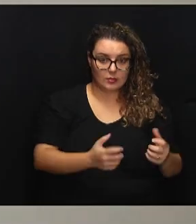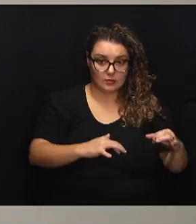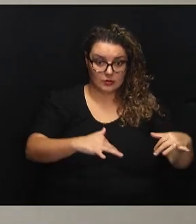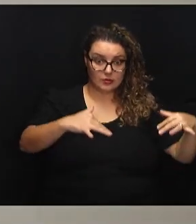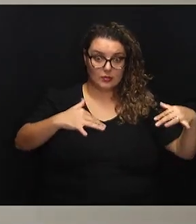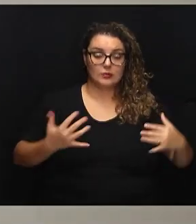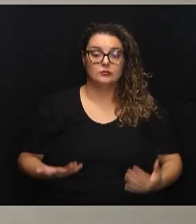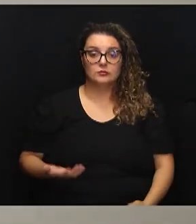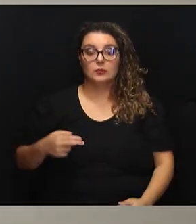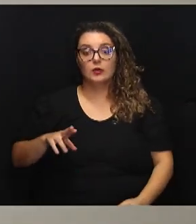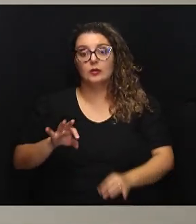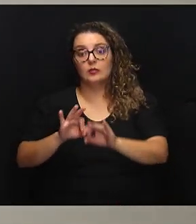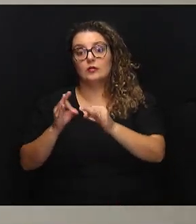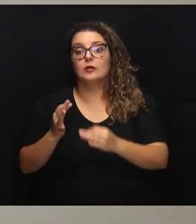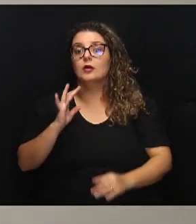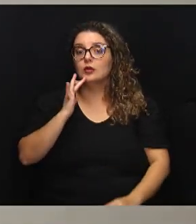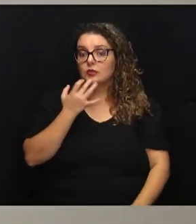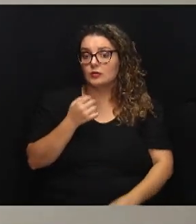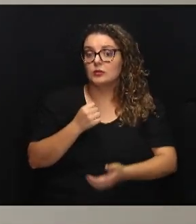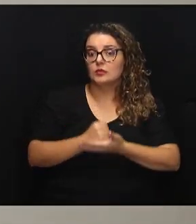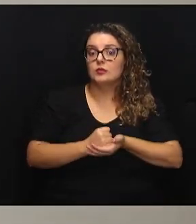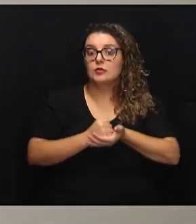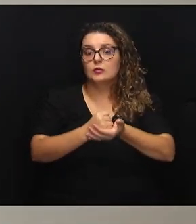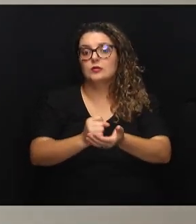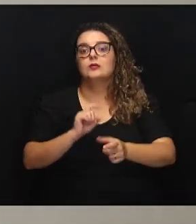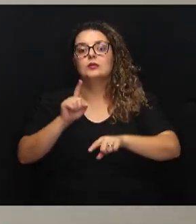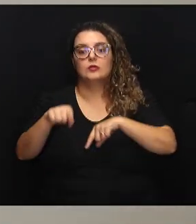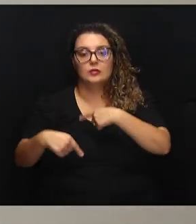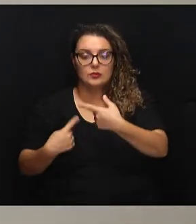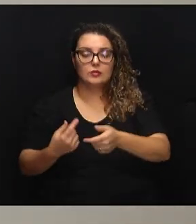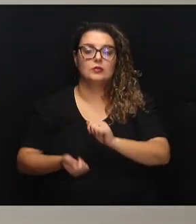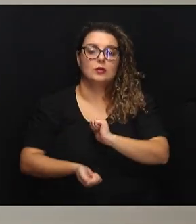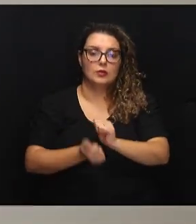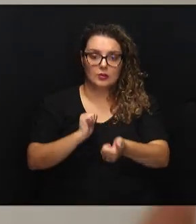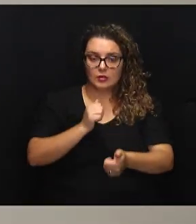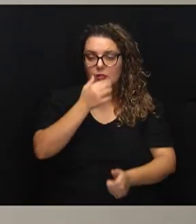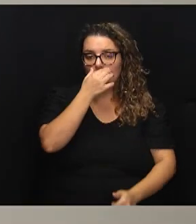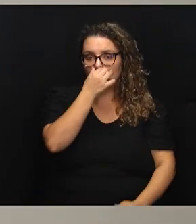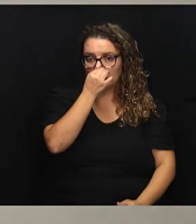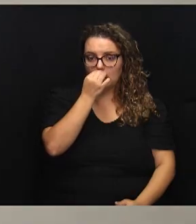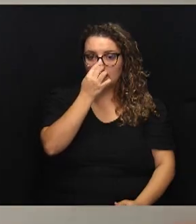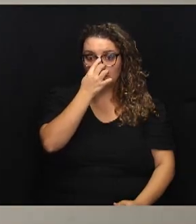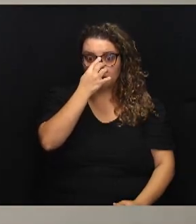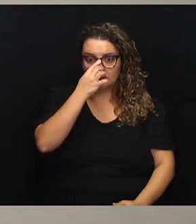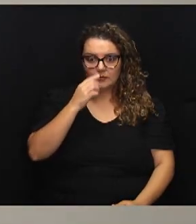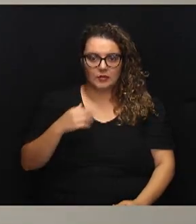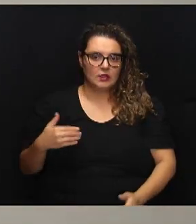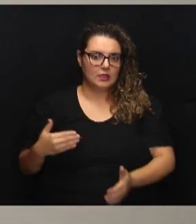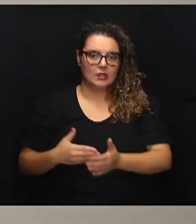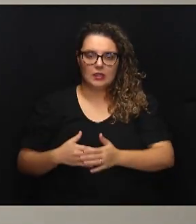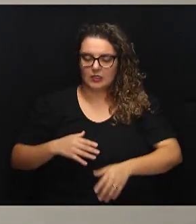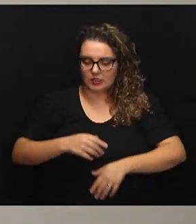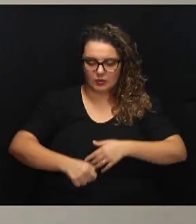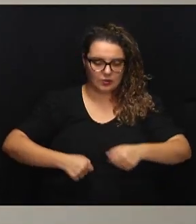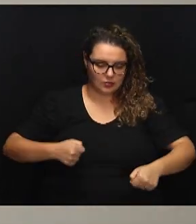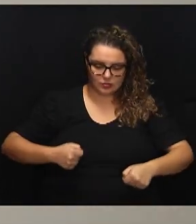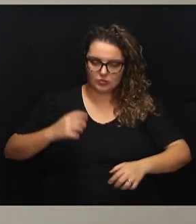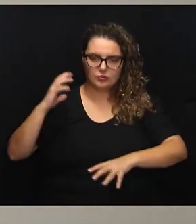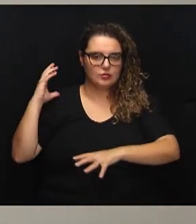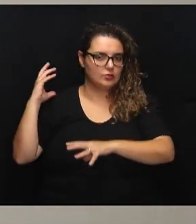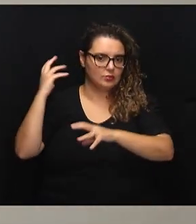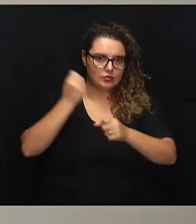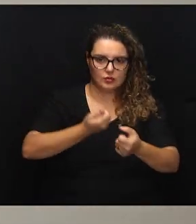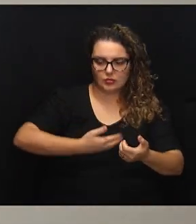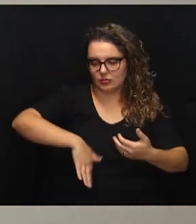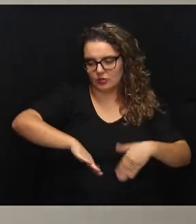as famílias têm preferido levar em outros esportes, né? Até luta, jiu-jitsu,